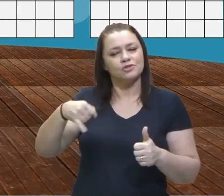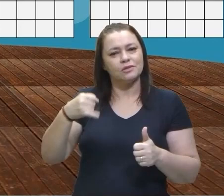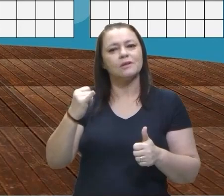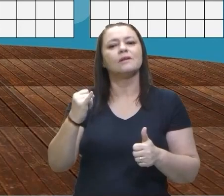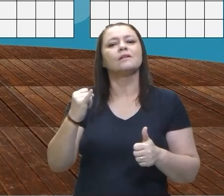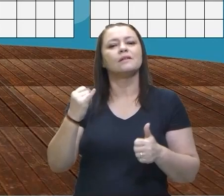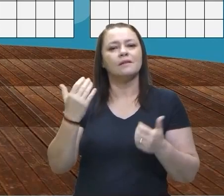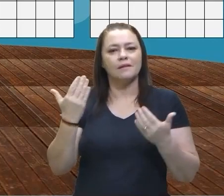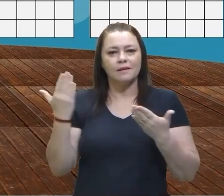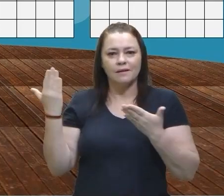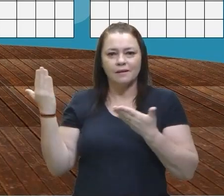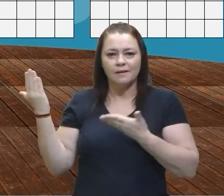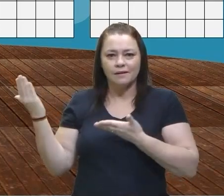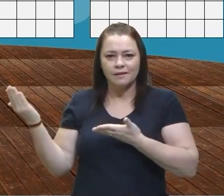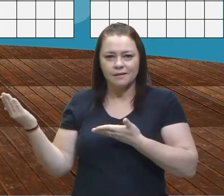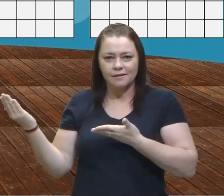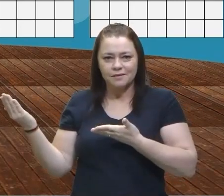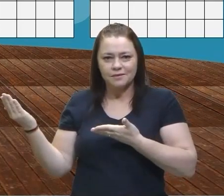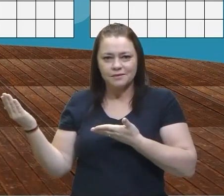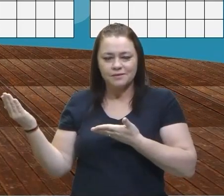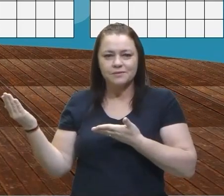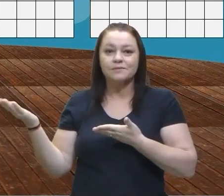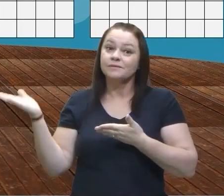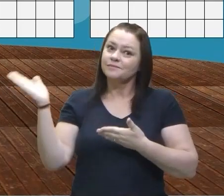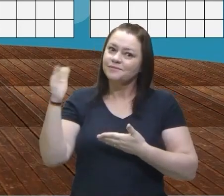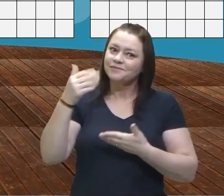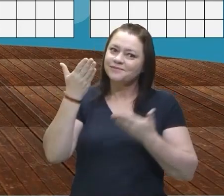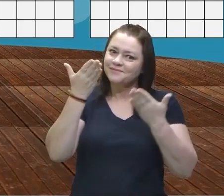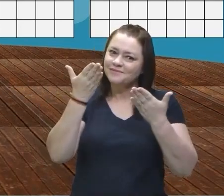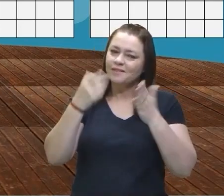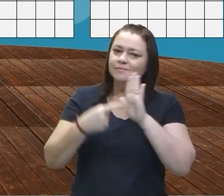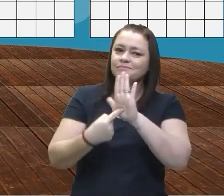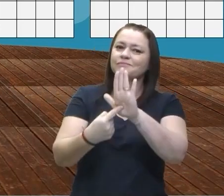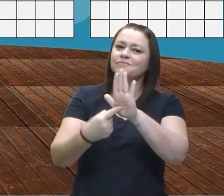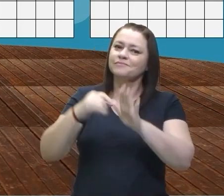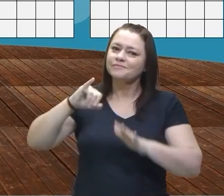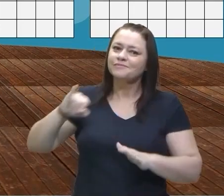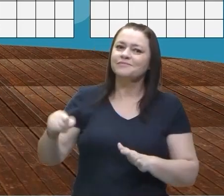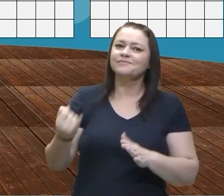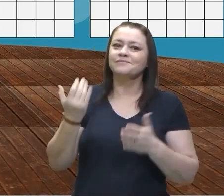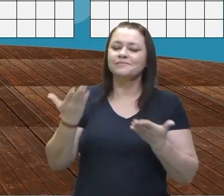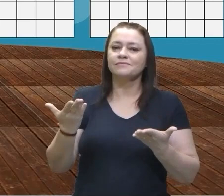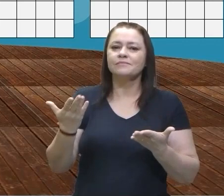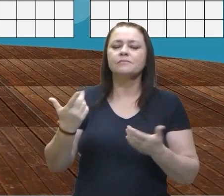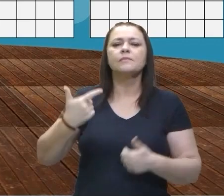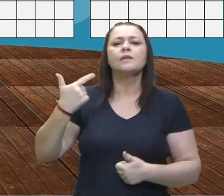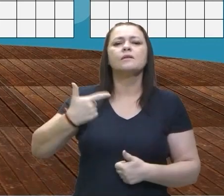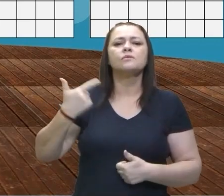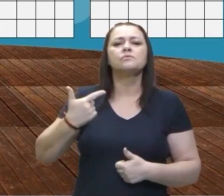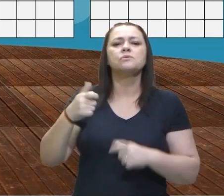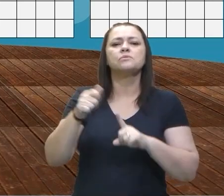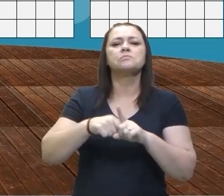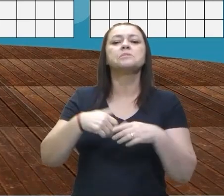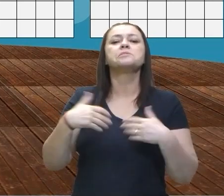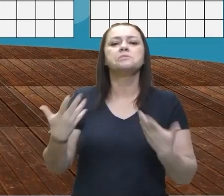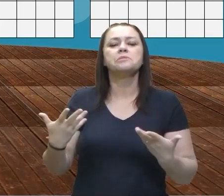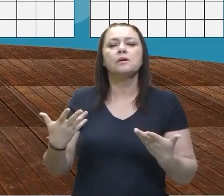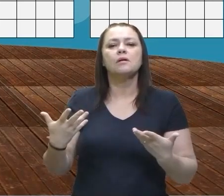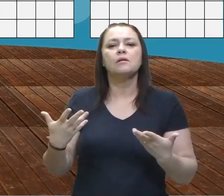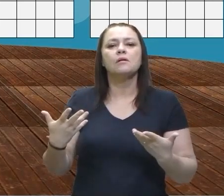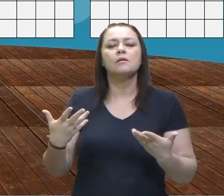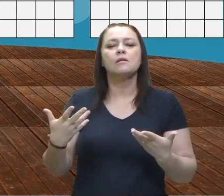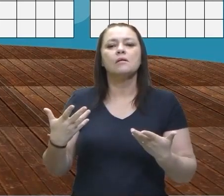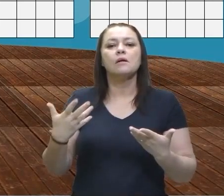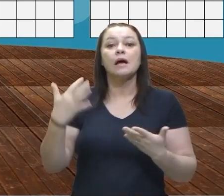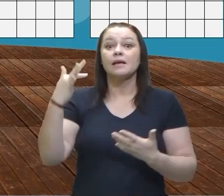Janeiro! Vem janeiro! E apareceu janeiro para você, né? E o segundo mês? Aquele mês que